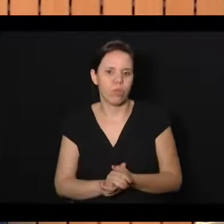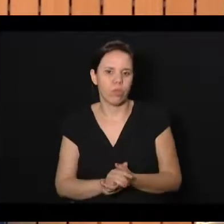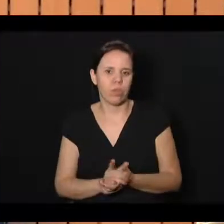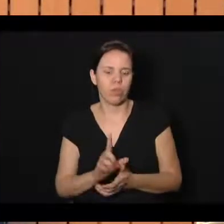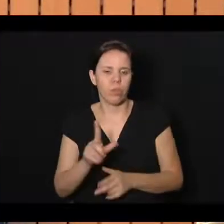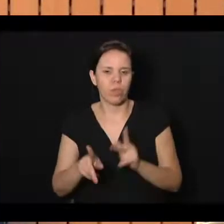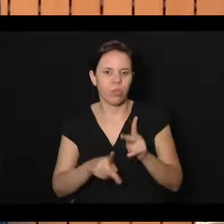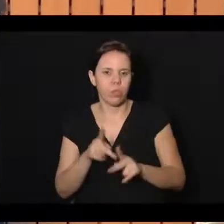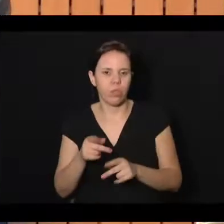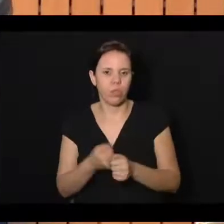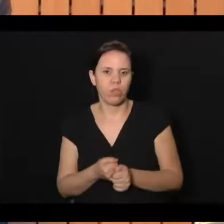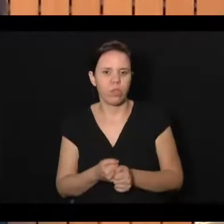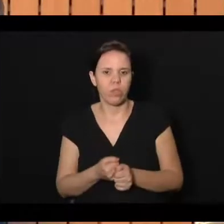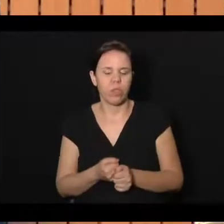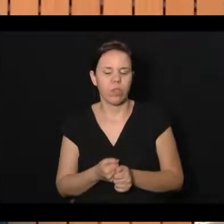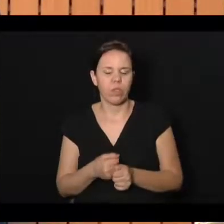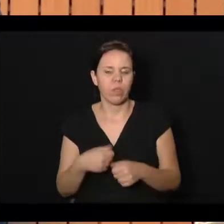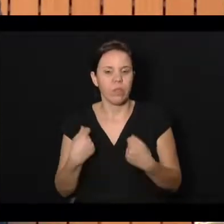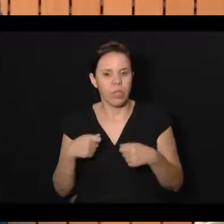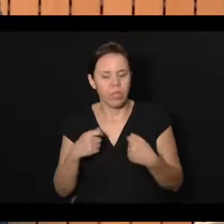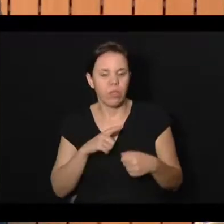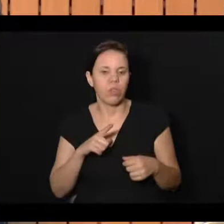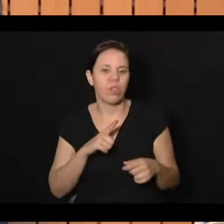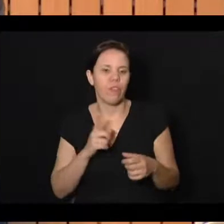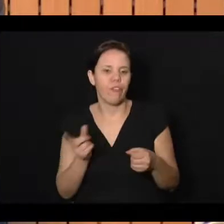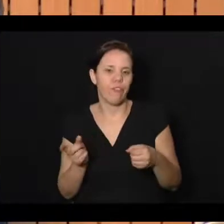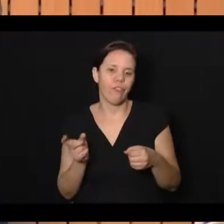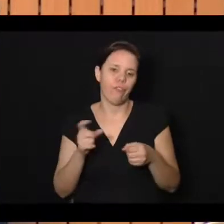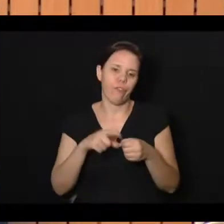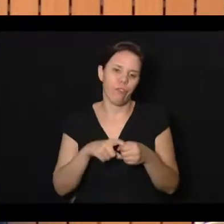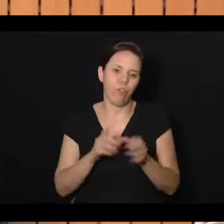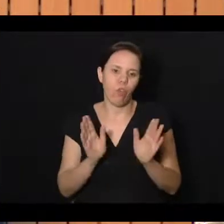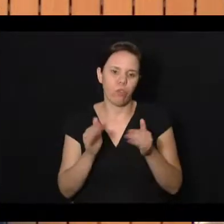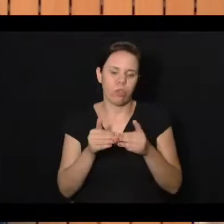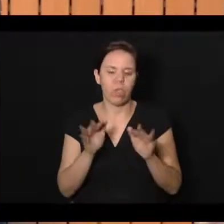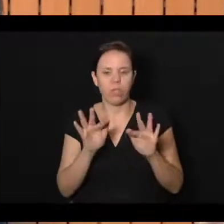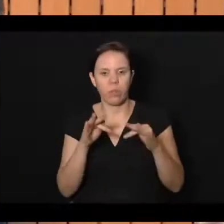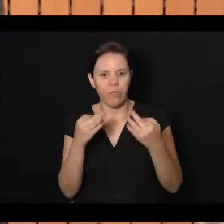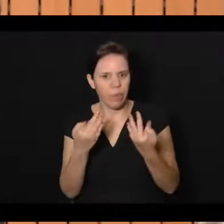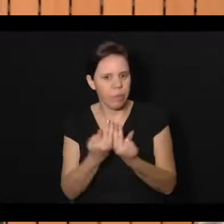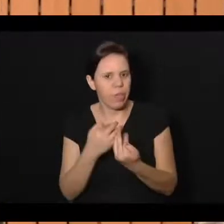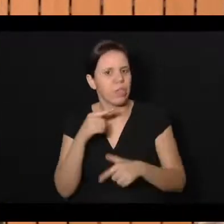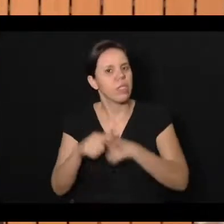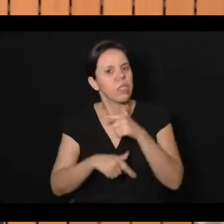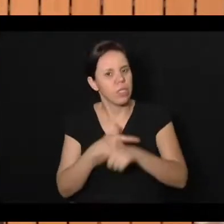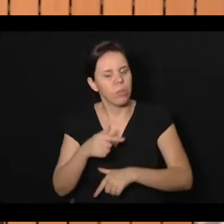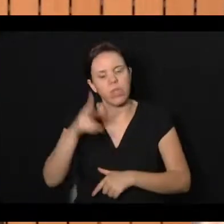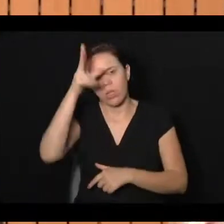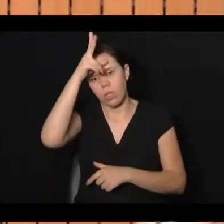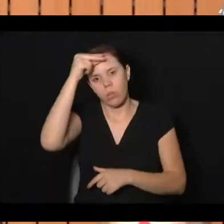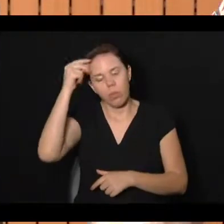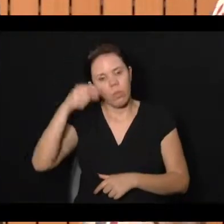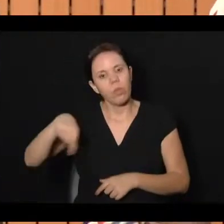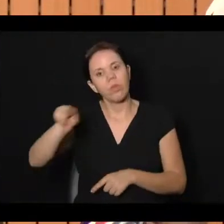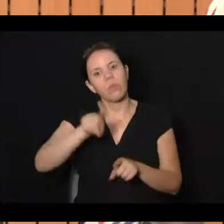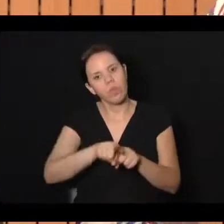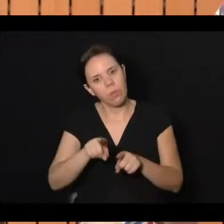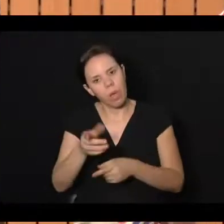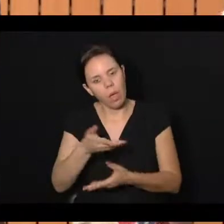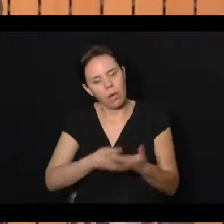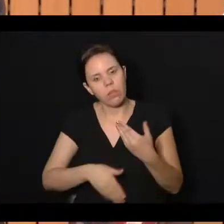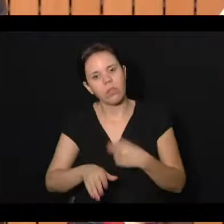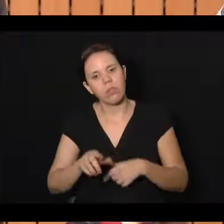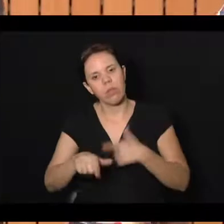às roupas voltadas para a família território comunidade são os serviços públicos ea relação com o mercado de trabalho são três